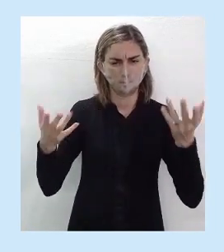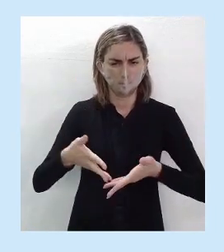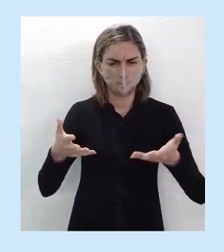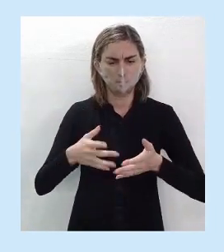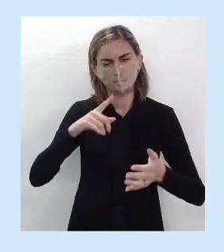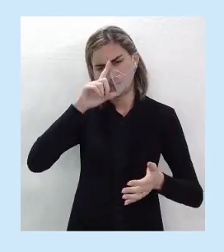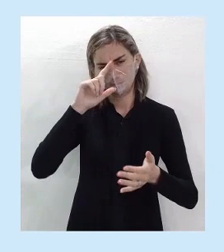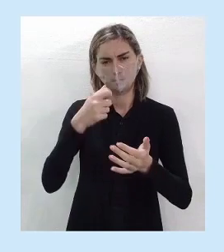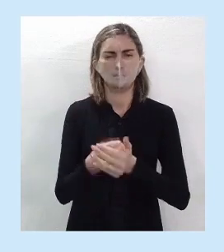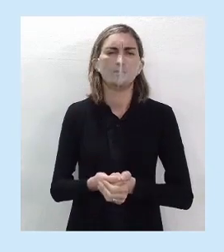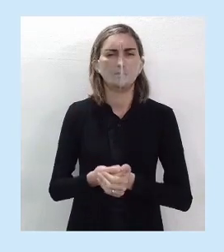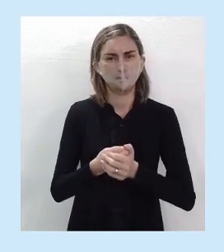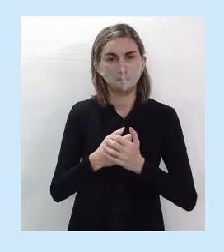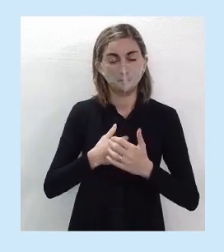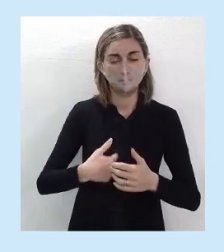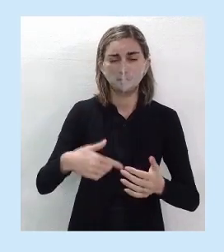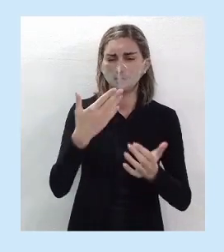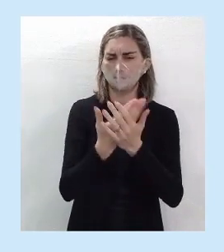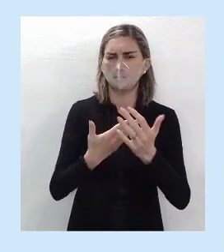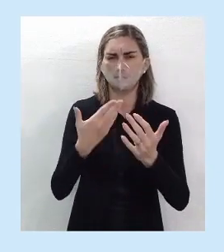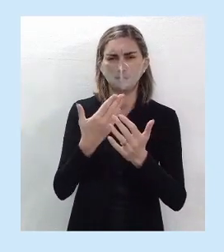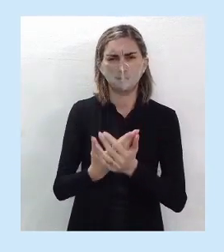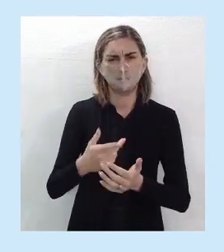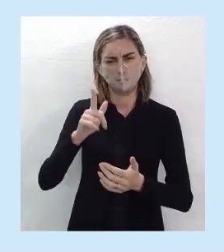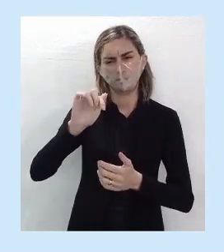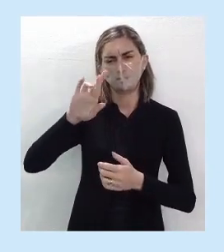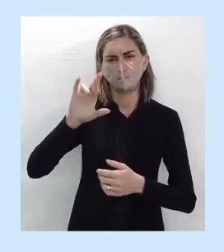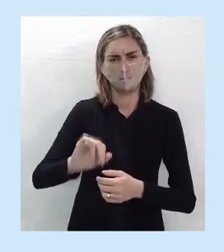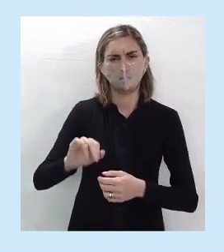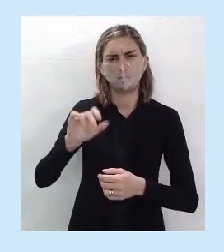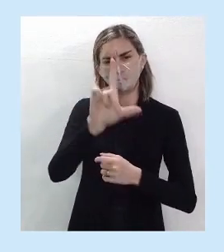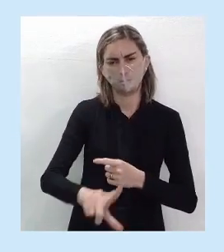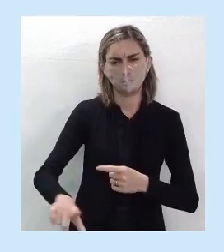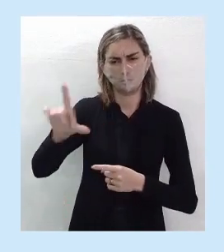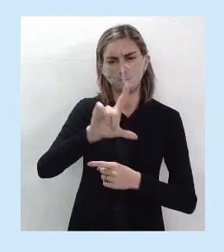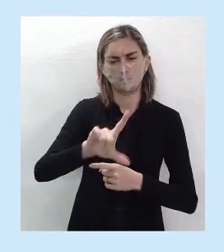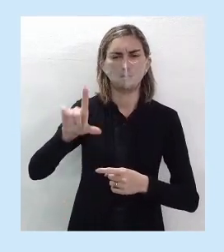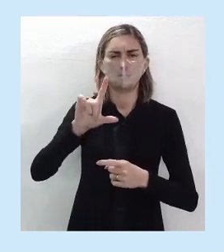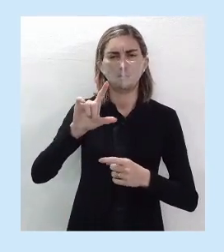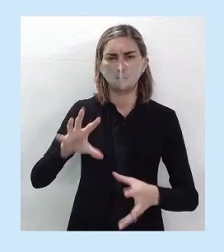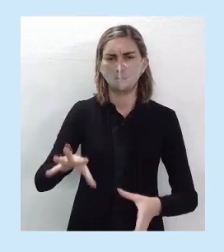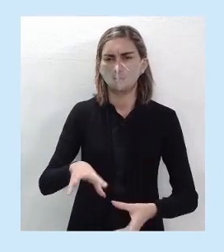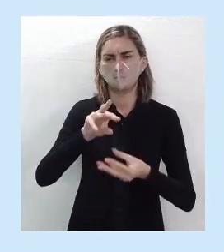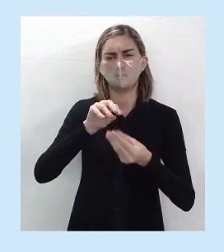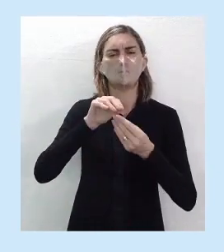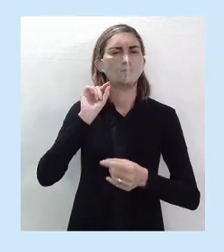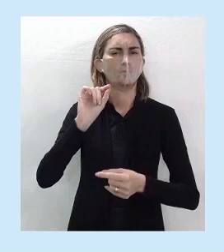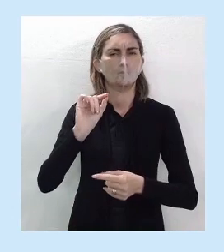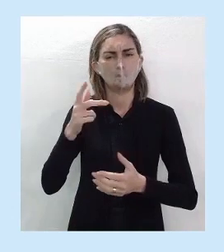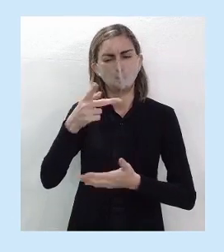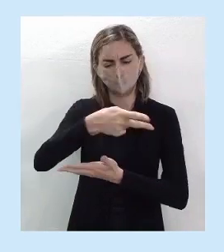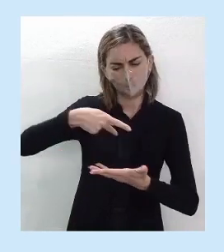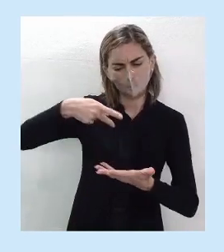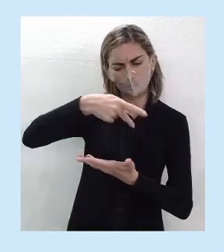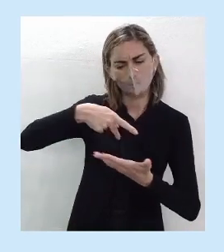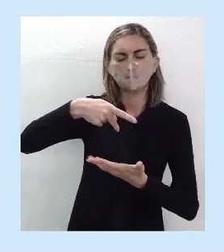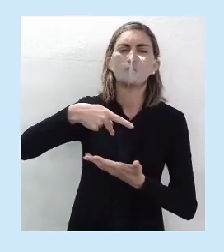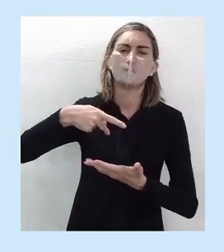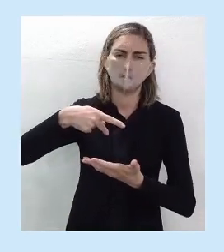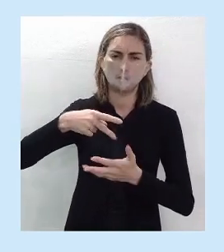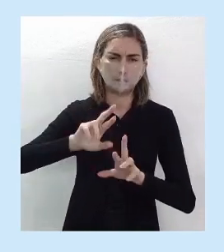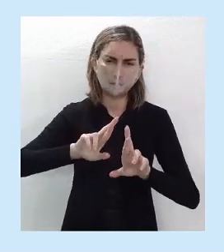eu decidi chamar a nossa aula de Giro Literário. E a minha inspiração foi um poema um